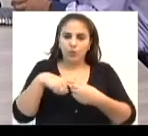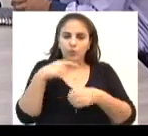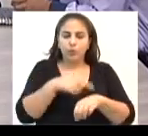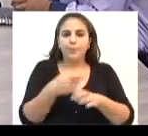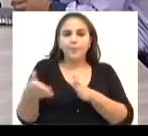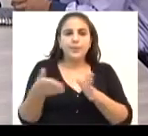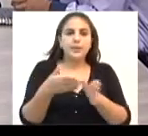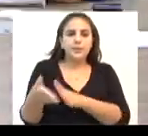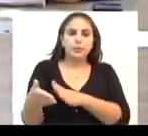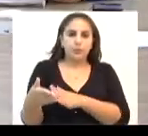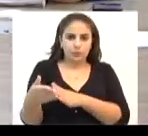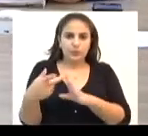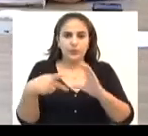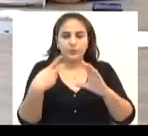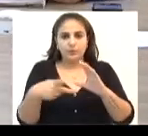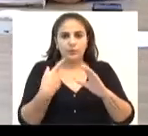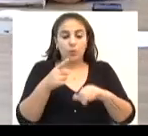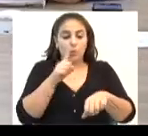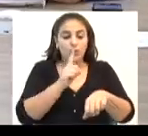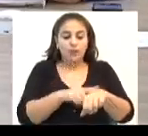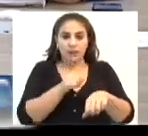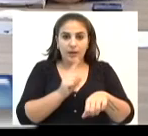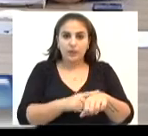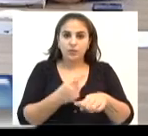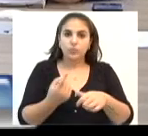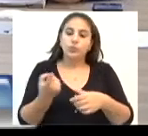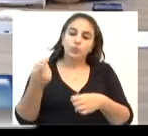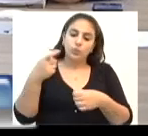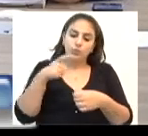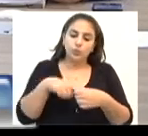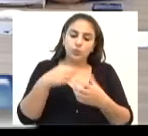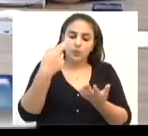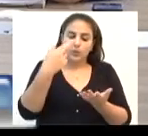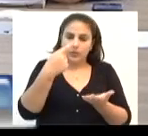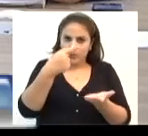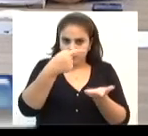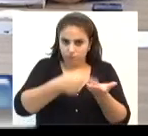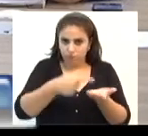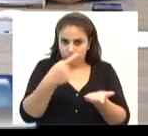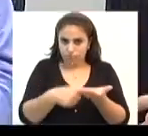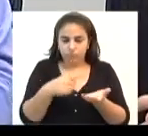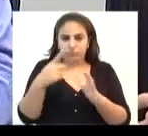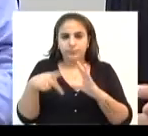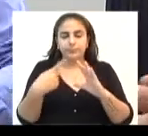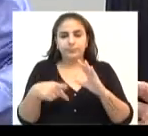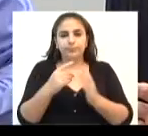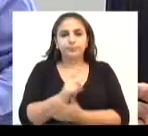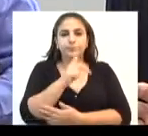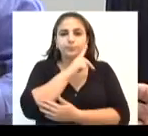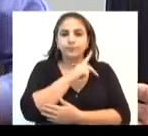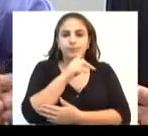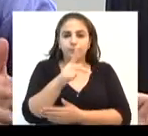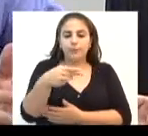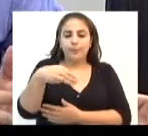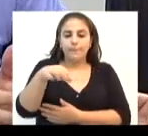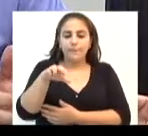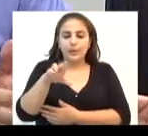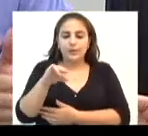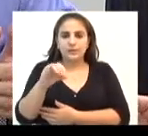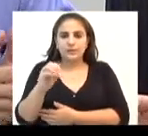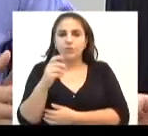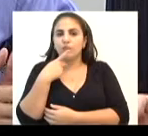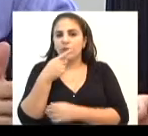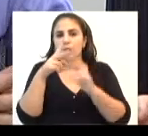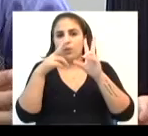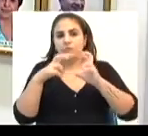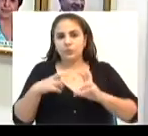período legislativo, o horário normal foi restabelecido na Câmara de Vereadores. O presidente Márcio Patucci falou sobre